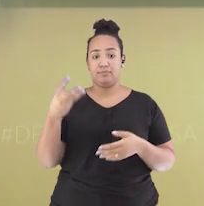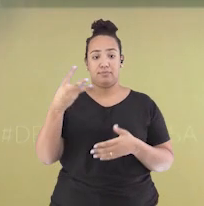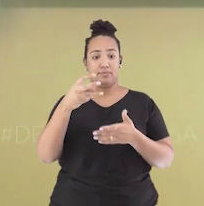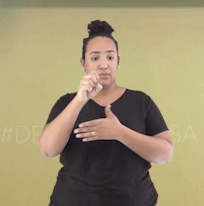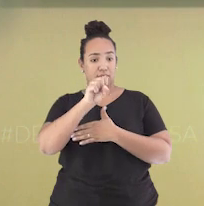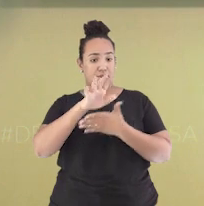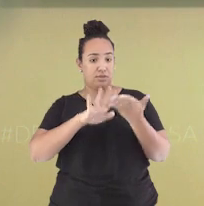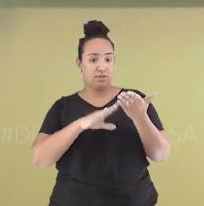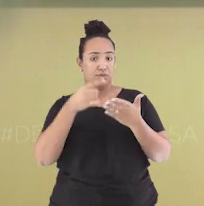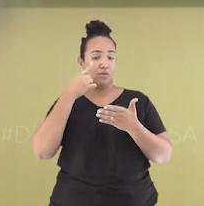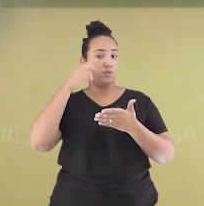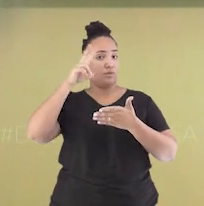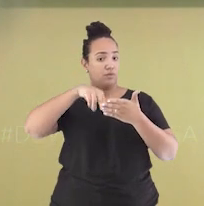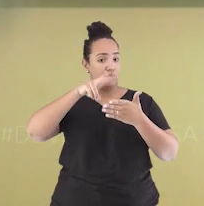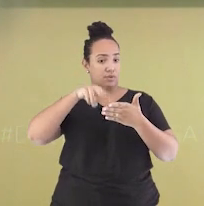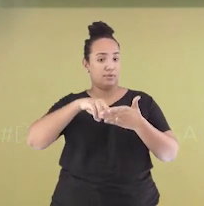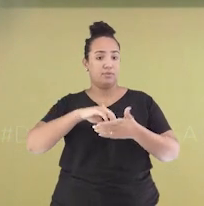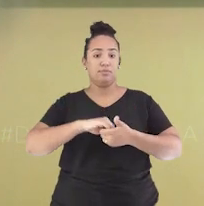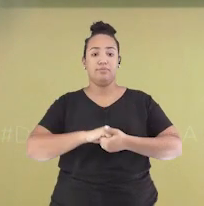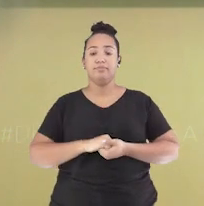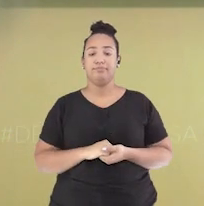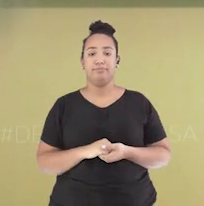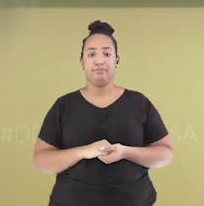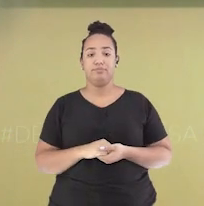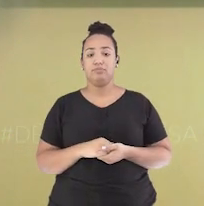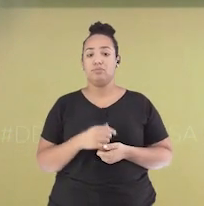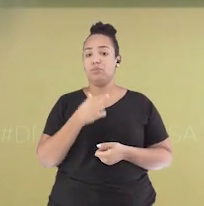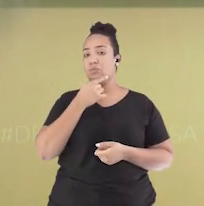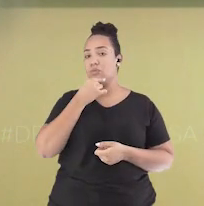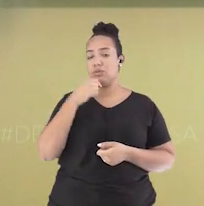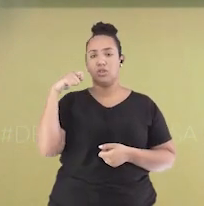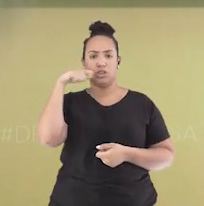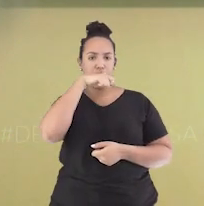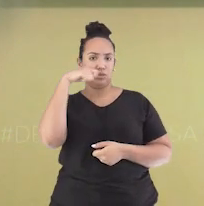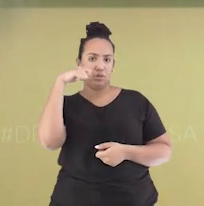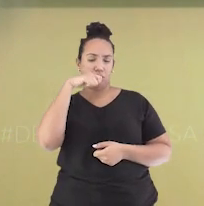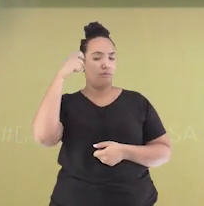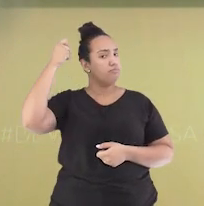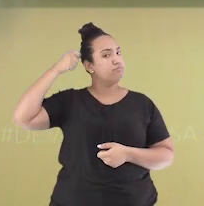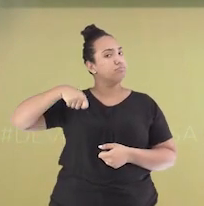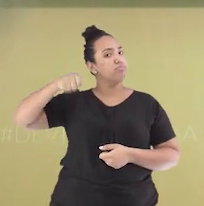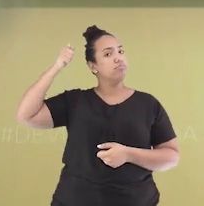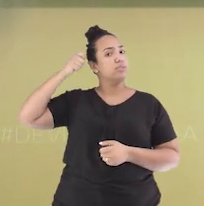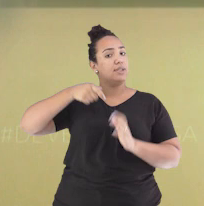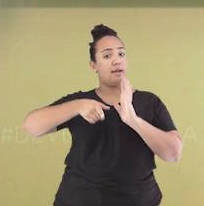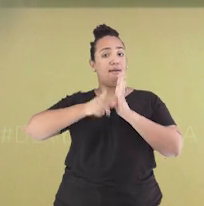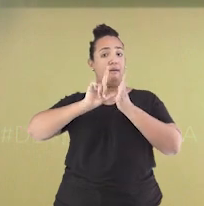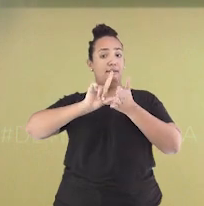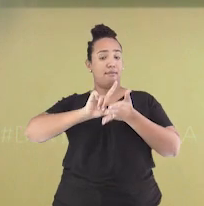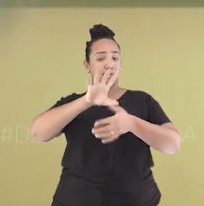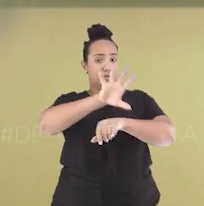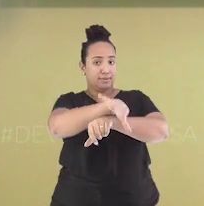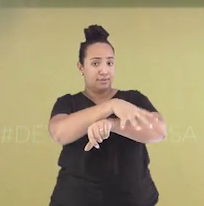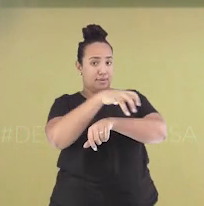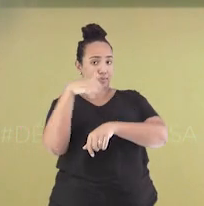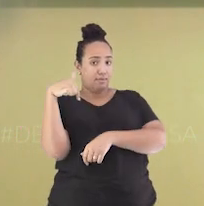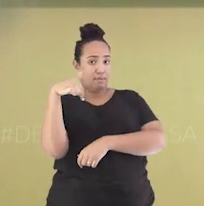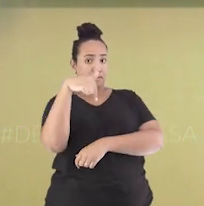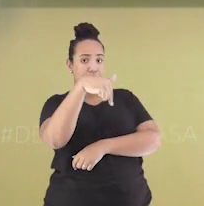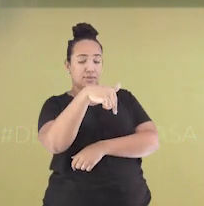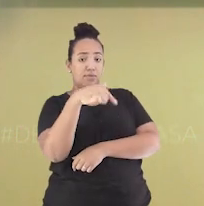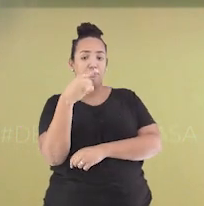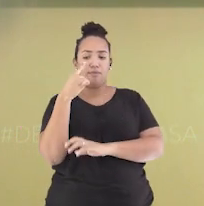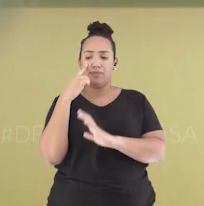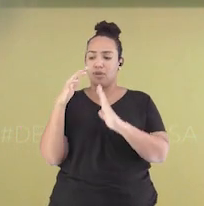questão número 3, vamos ler o parágrafo a seguir. Pedro escovou os dentes e penteou o cabelo antes de ir para o parque. Ao sair